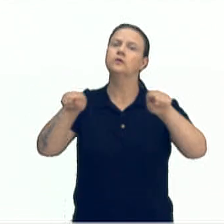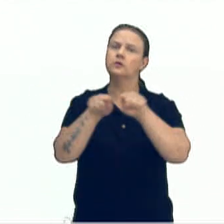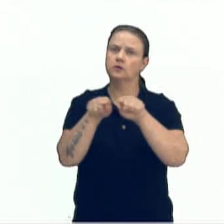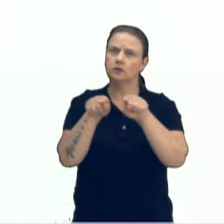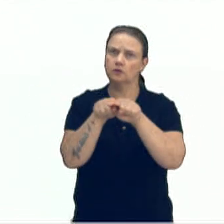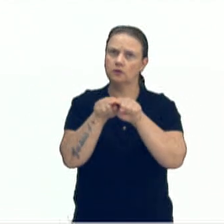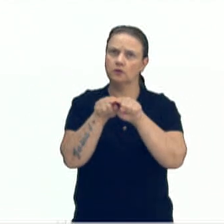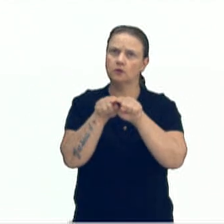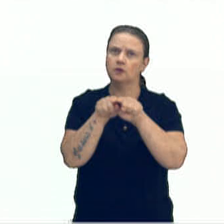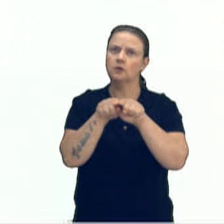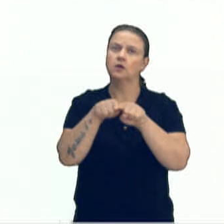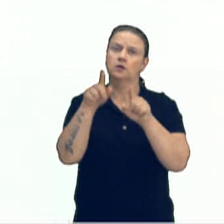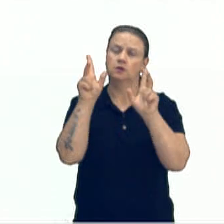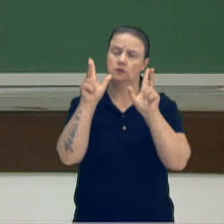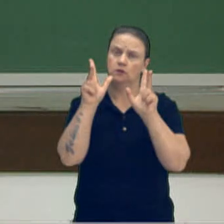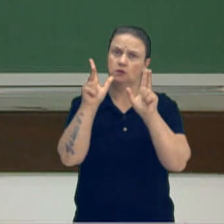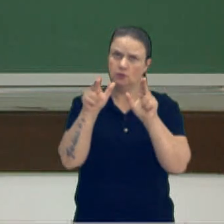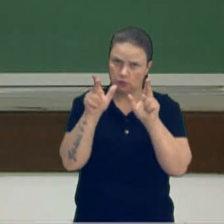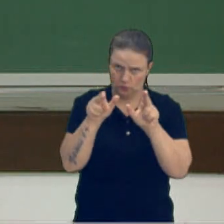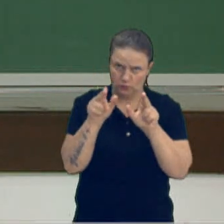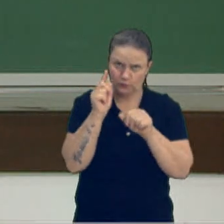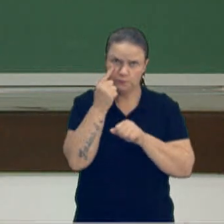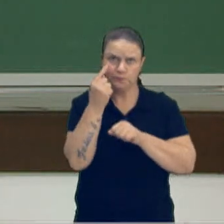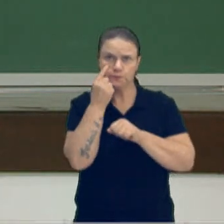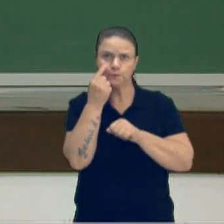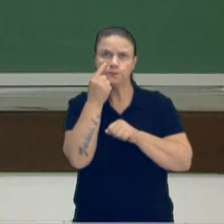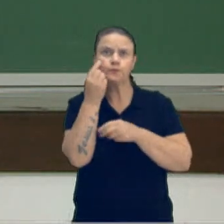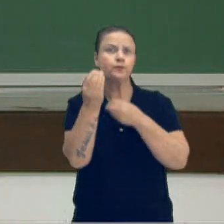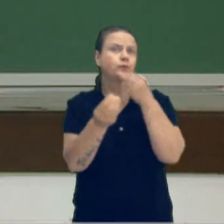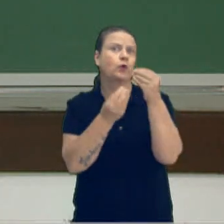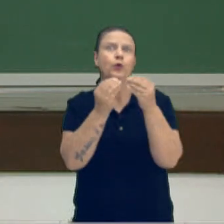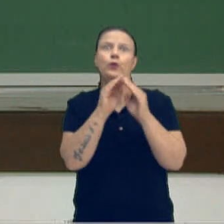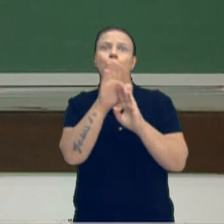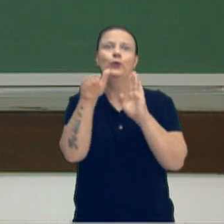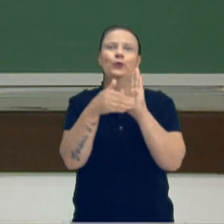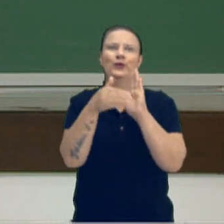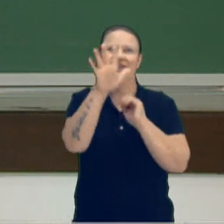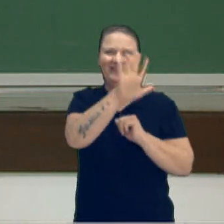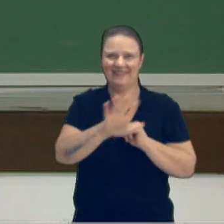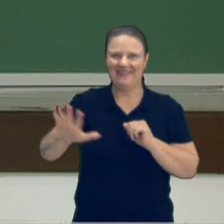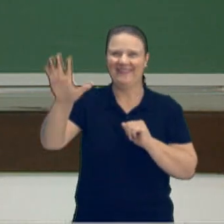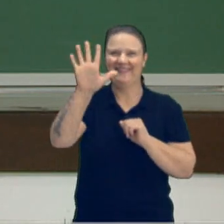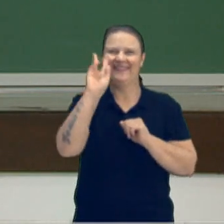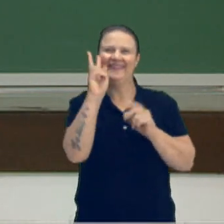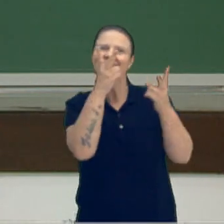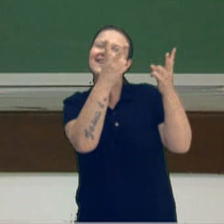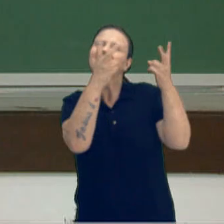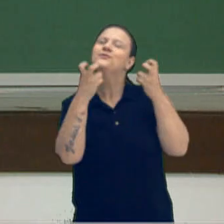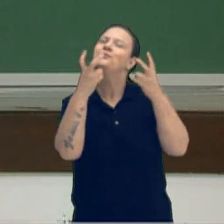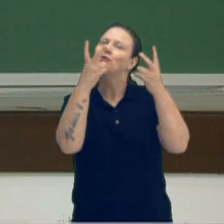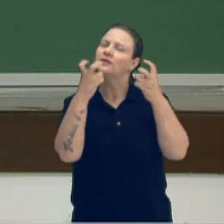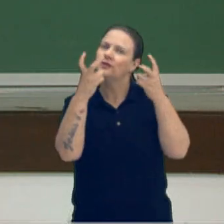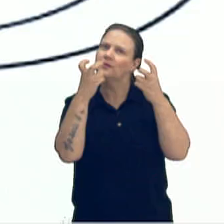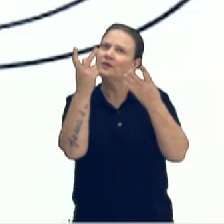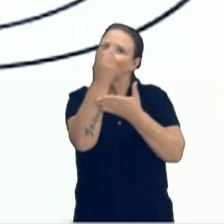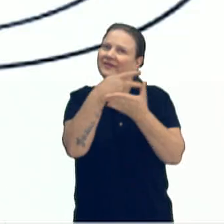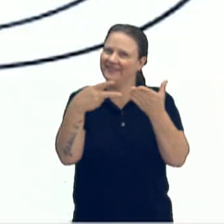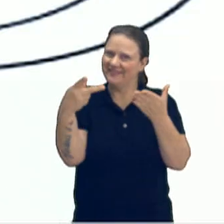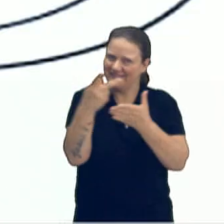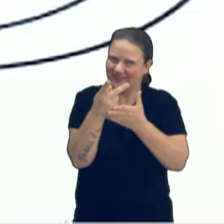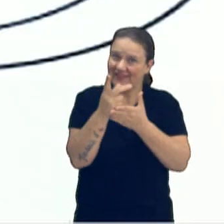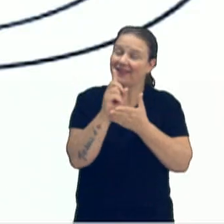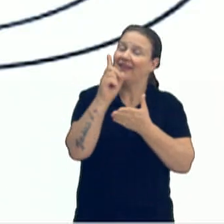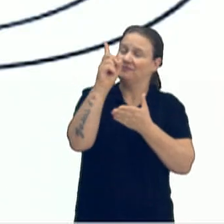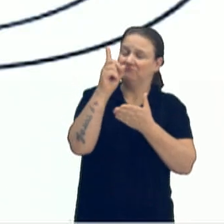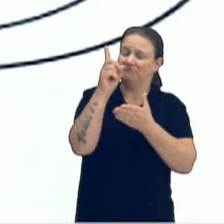da pista são iguais. Então, vamos ver o que é tudo isso que está escrito aqui, tá? Então, esta é a pista de